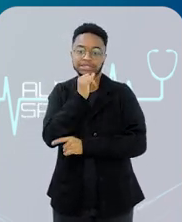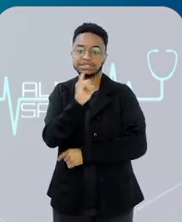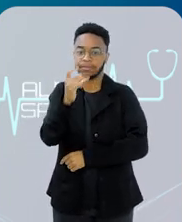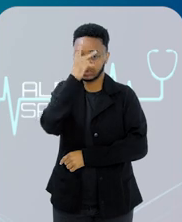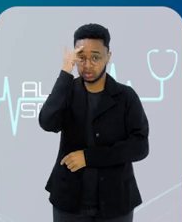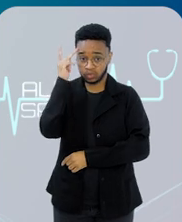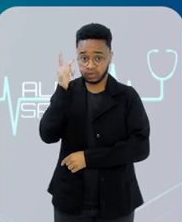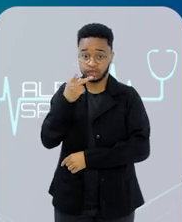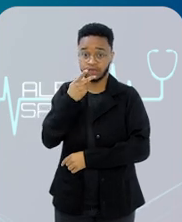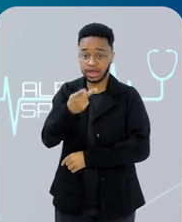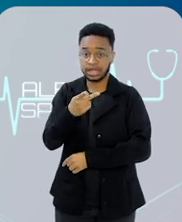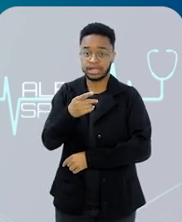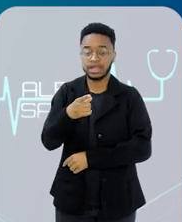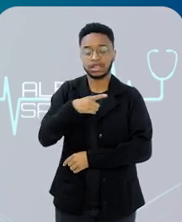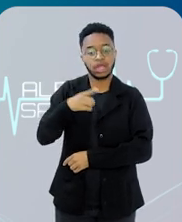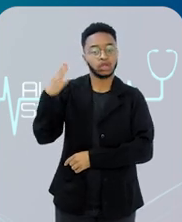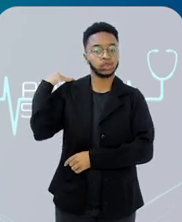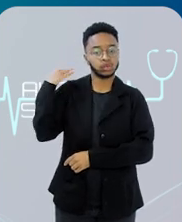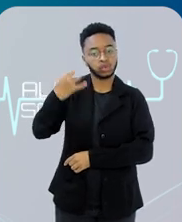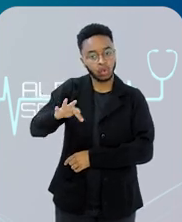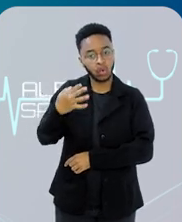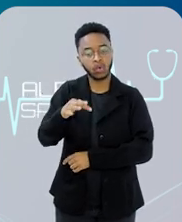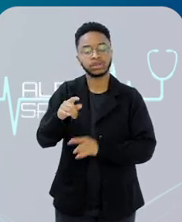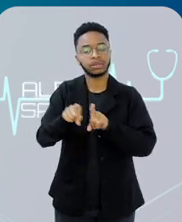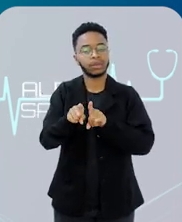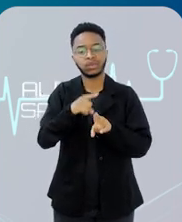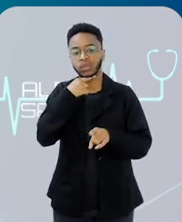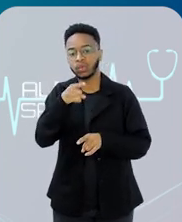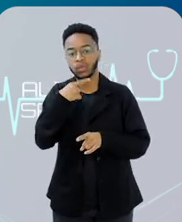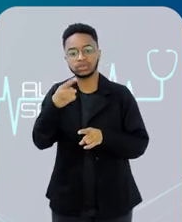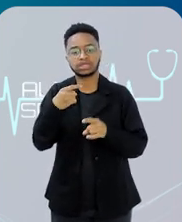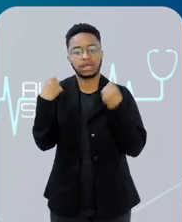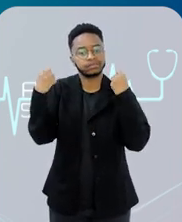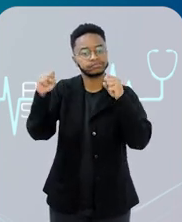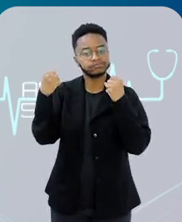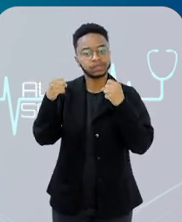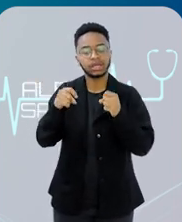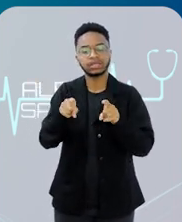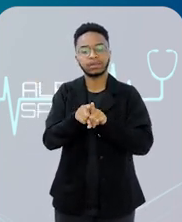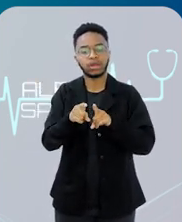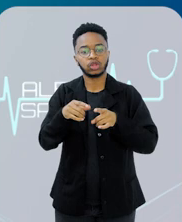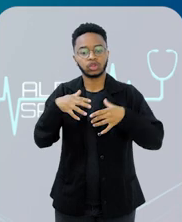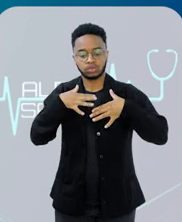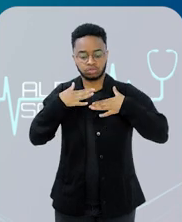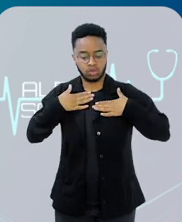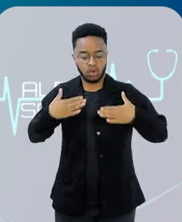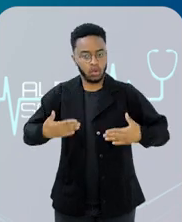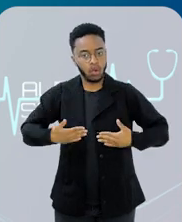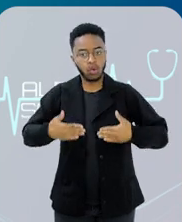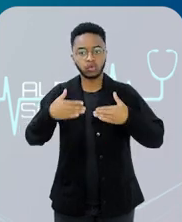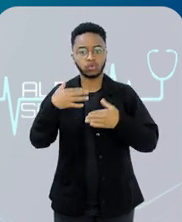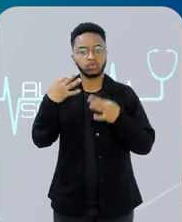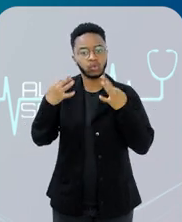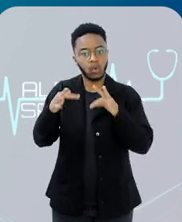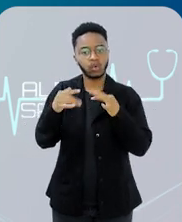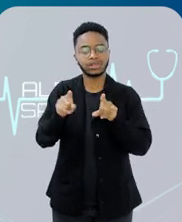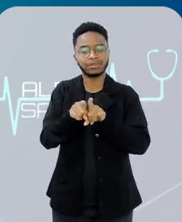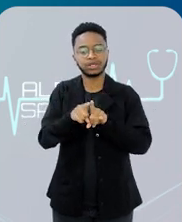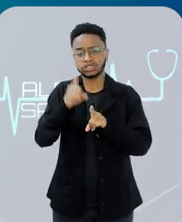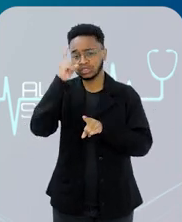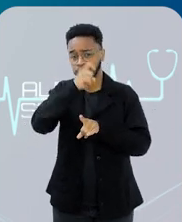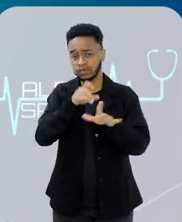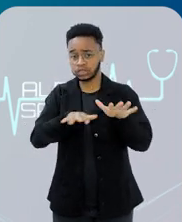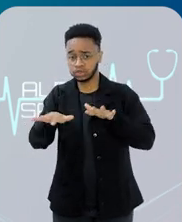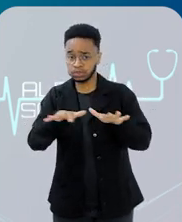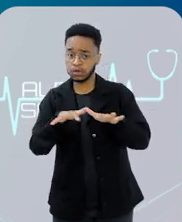queixas objetivas, dor na coluna, incapacidade funcional, dor nos membros superiores, dificuldade